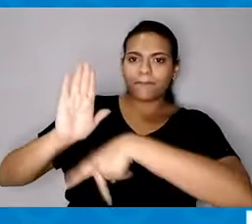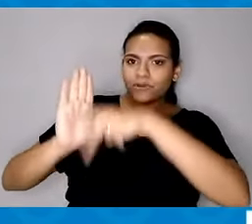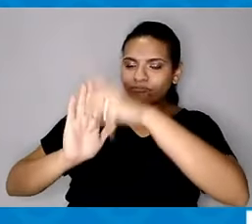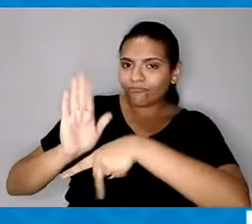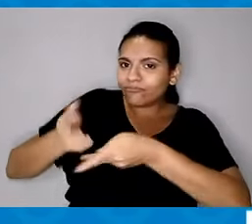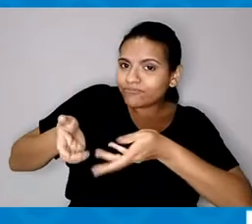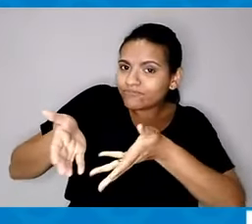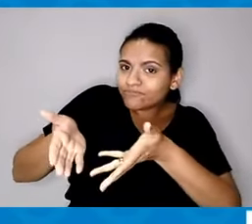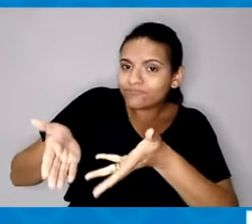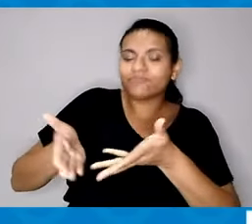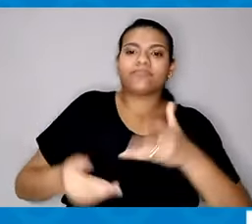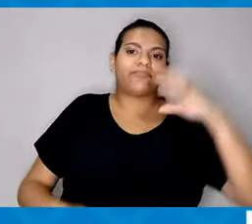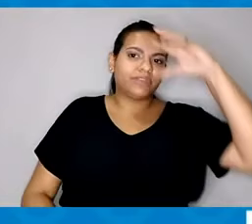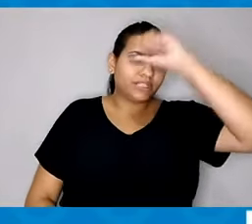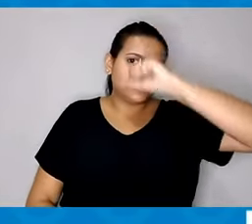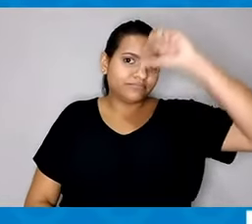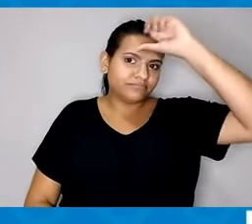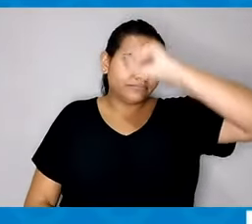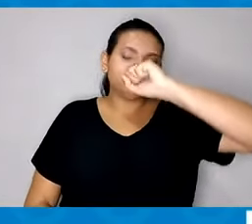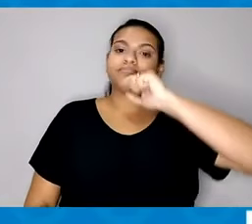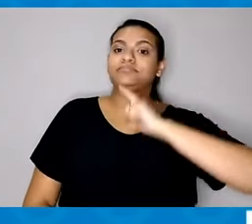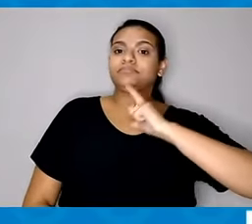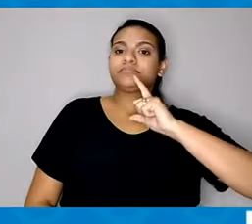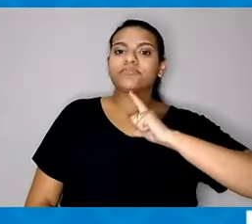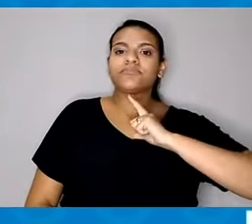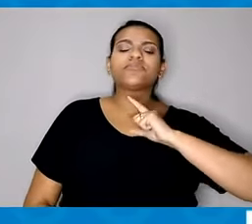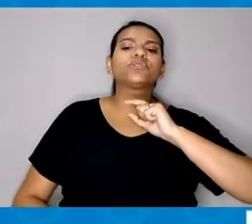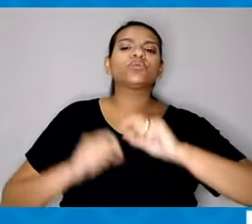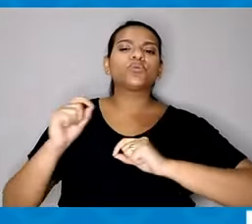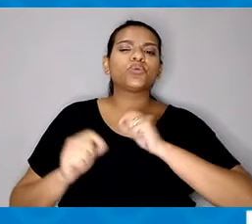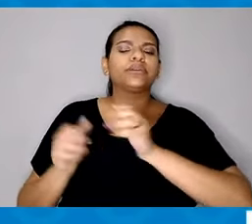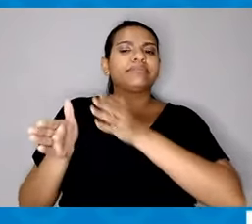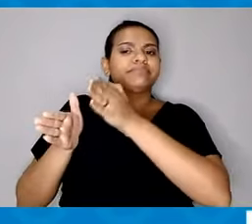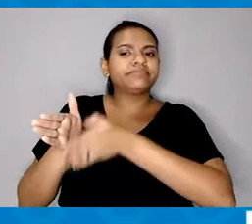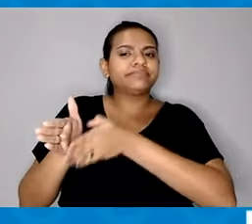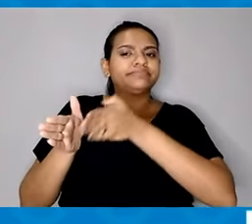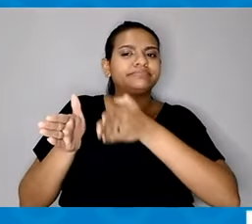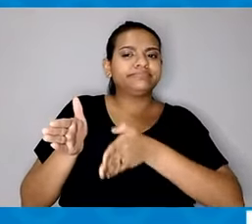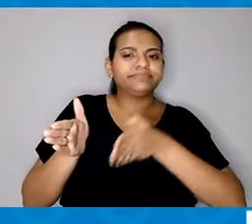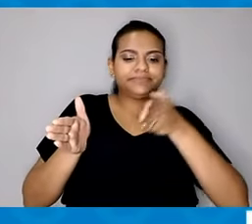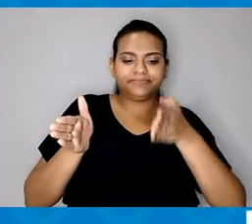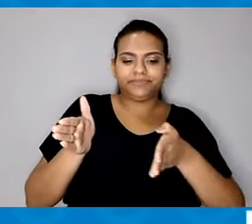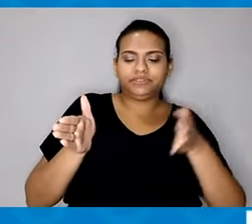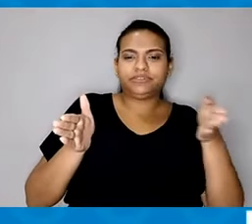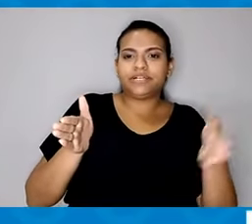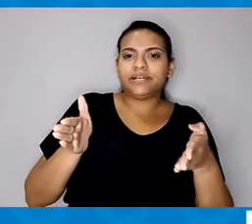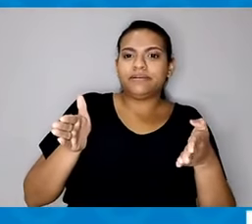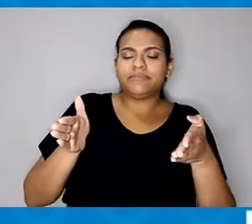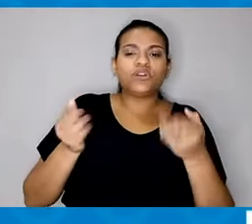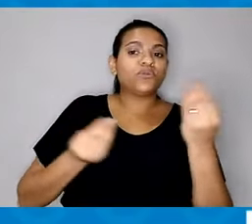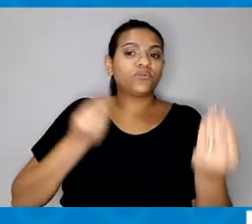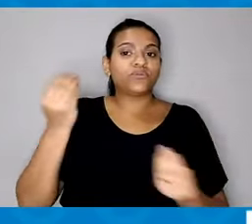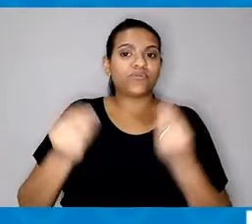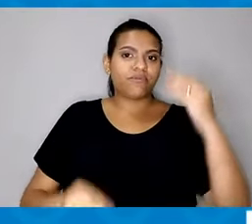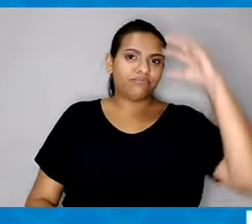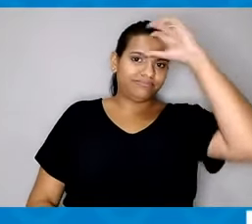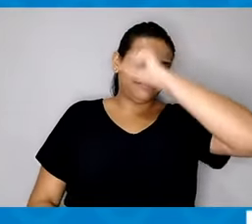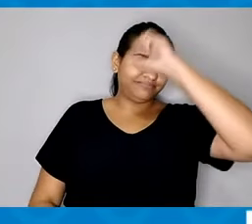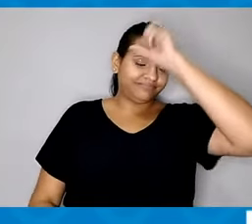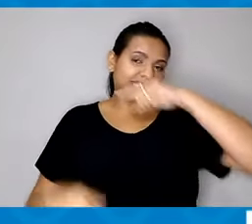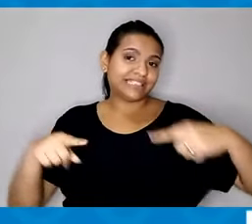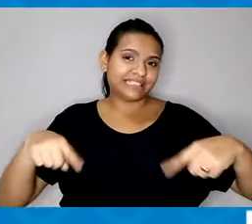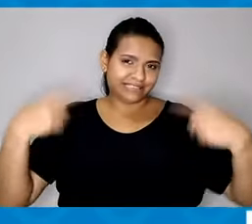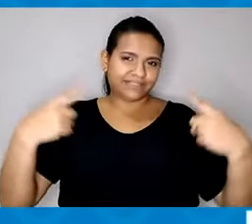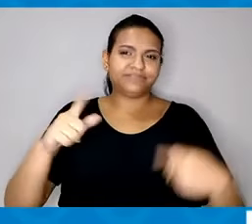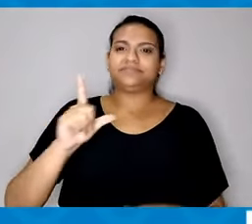inclusive passando por esses ciclos, né, de desafio, de aprender, né, as etapas, a importância dessa construção